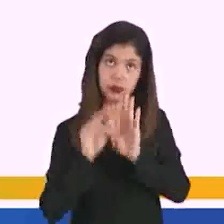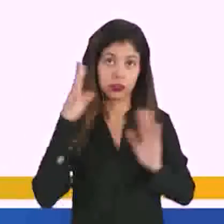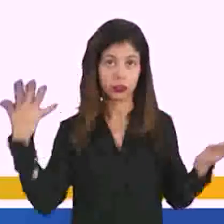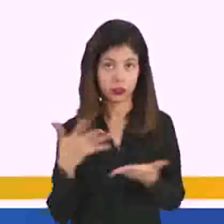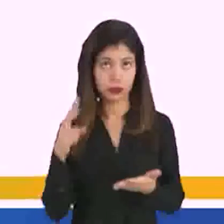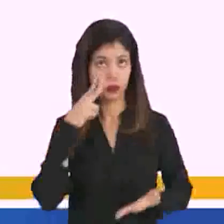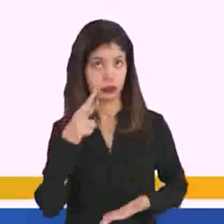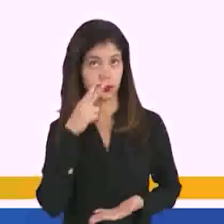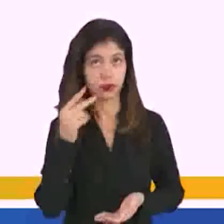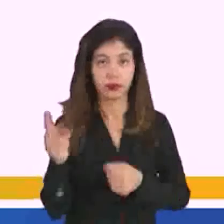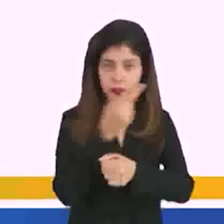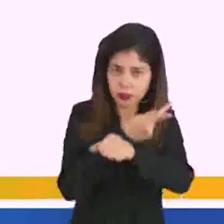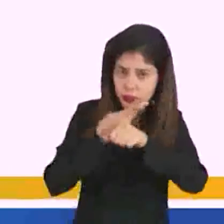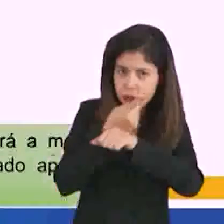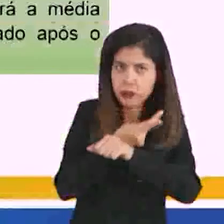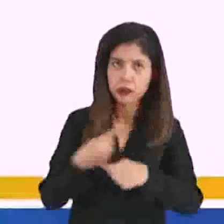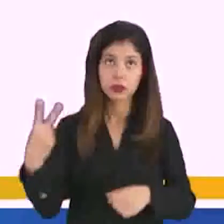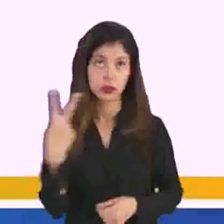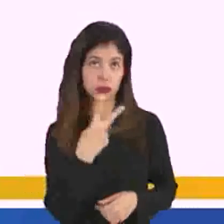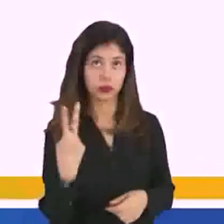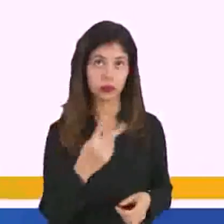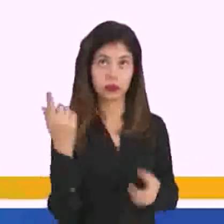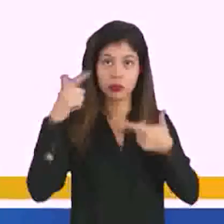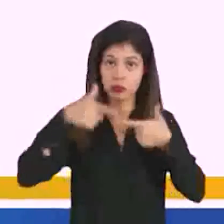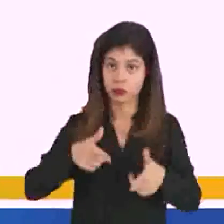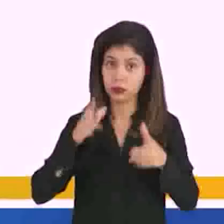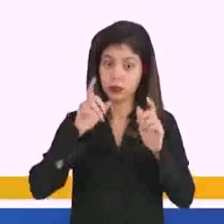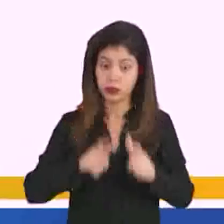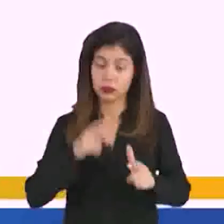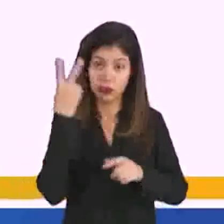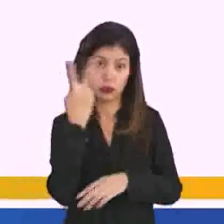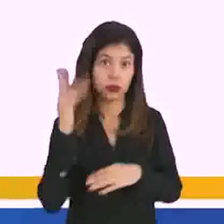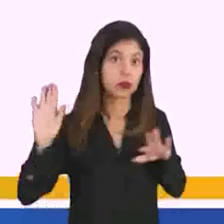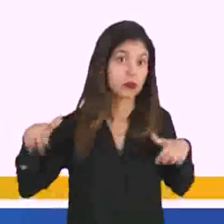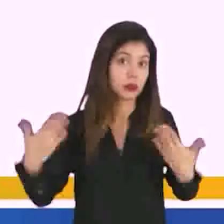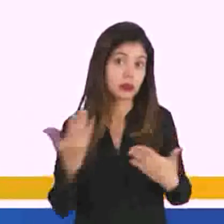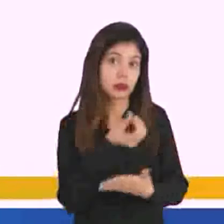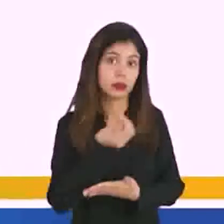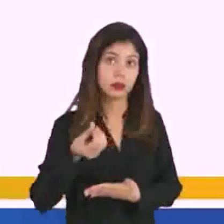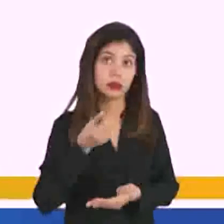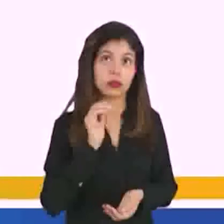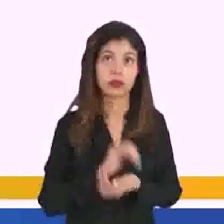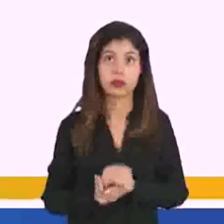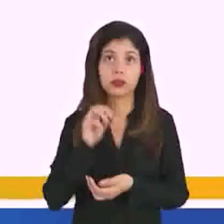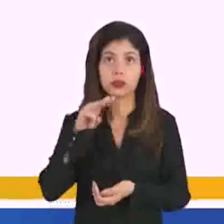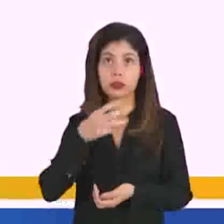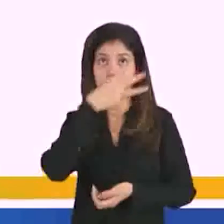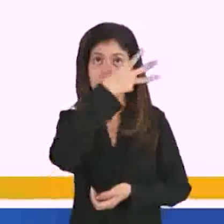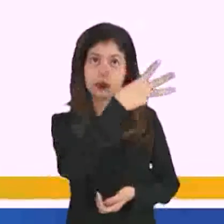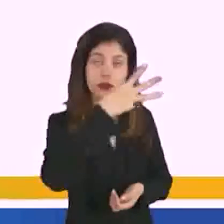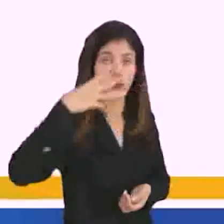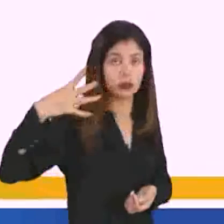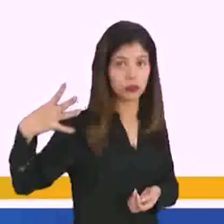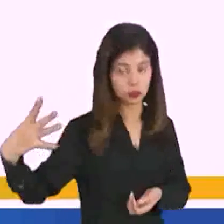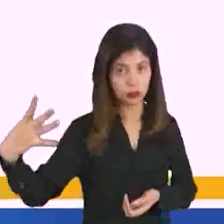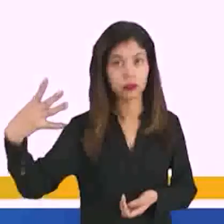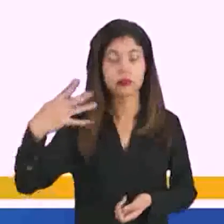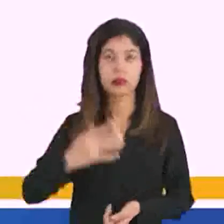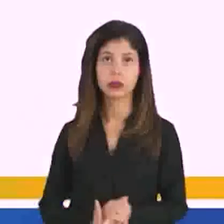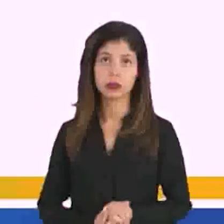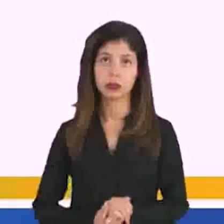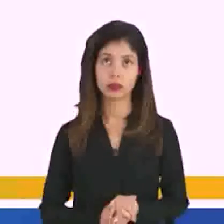agora nós vamos procurar aí os 2 termos centrais, né? Então, como são 6 termos, a mediana será a média aritmética,